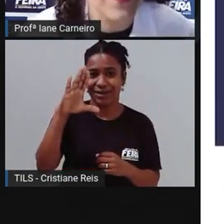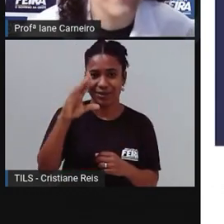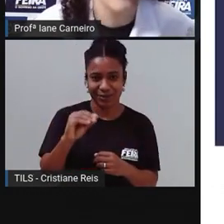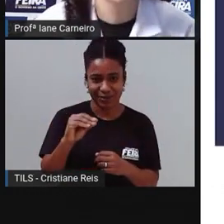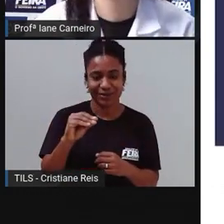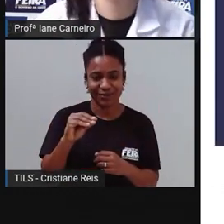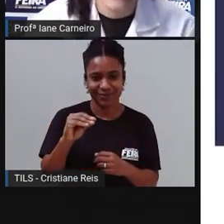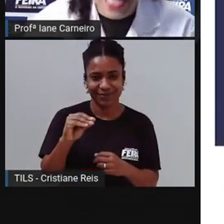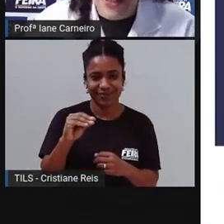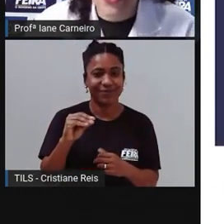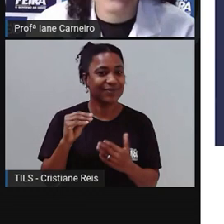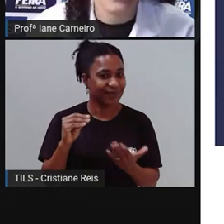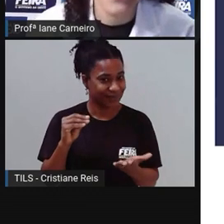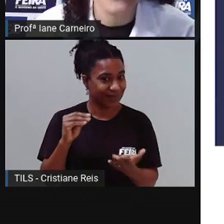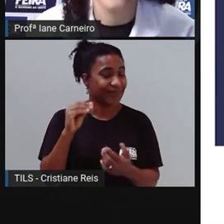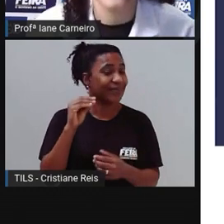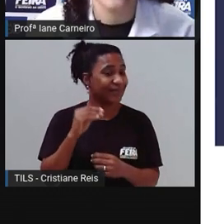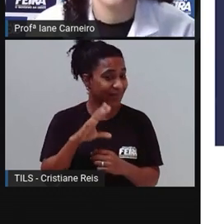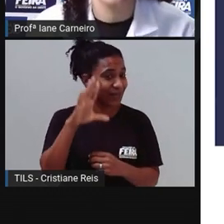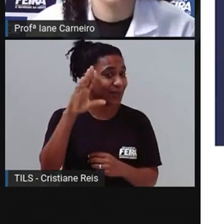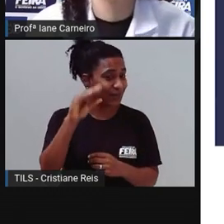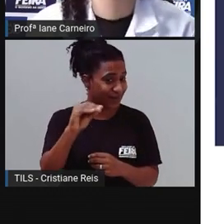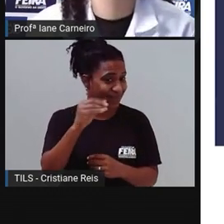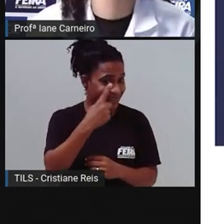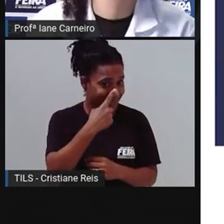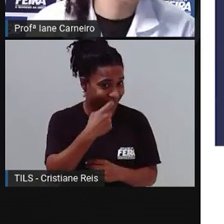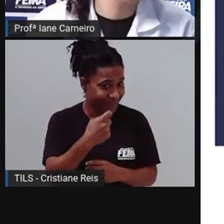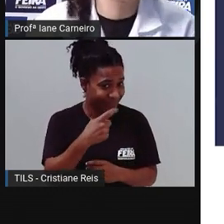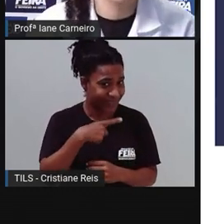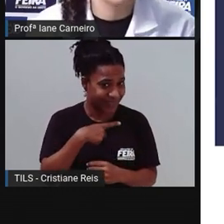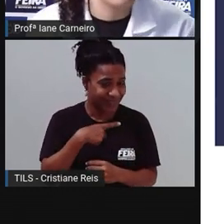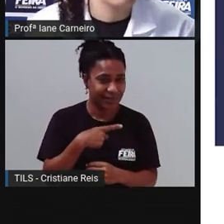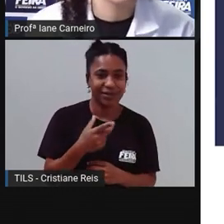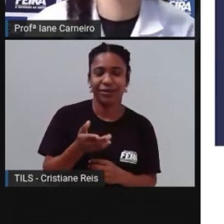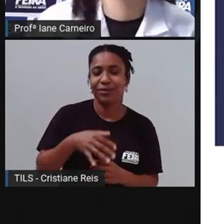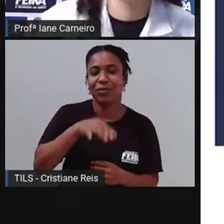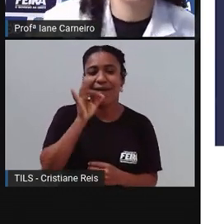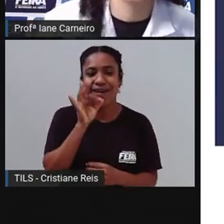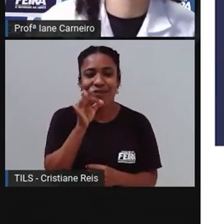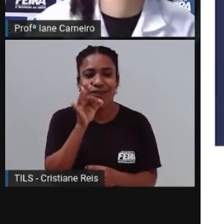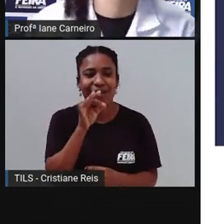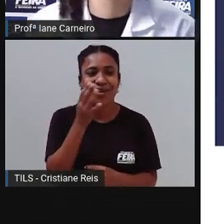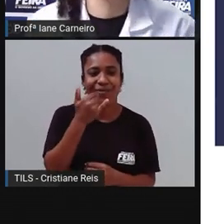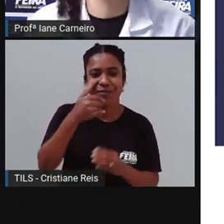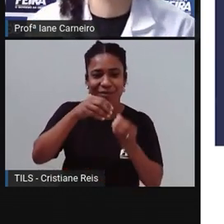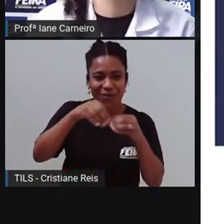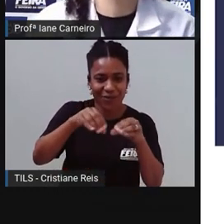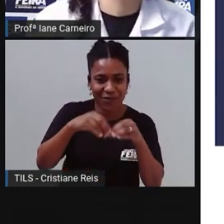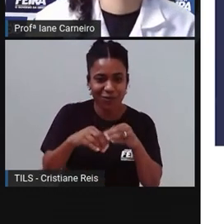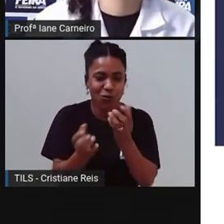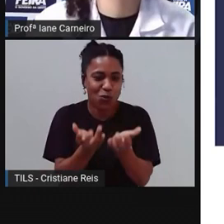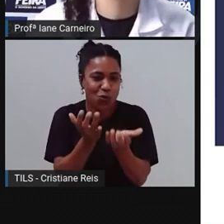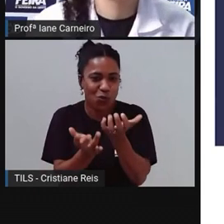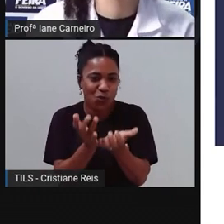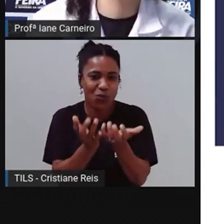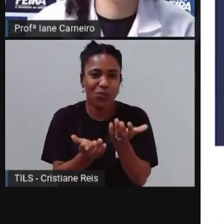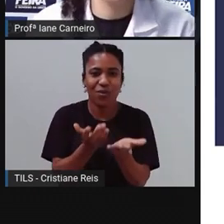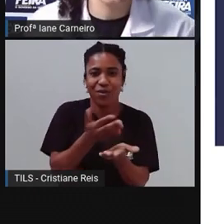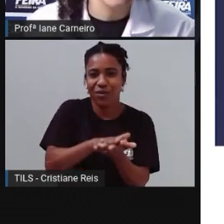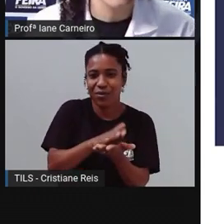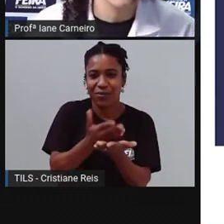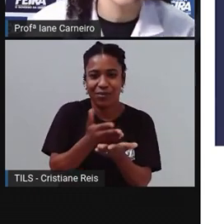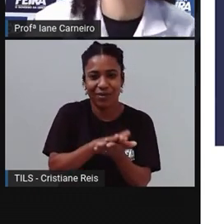acham? A gente produz, ó. De novo, tem gente que toma café com ovo frito, ovo cozido. De novo, faz